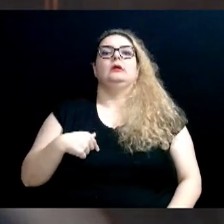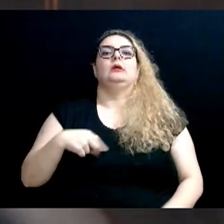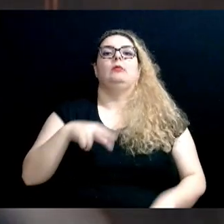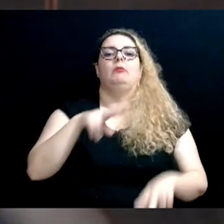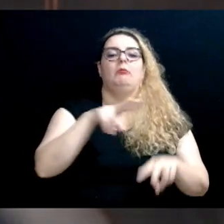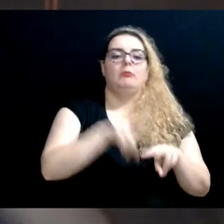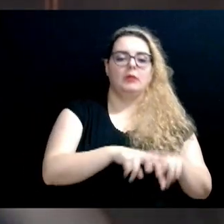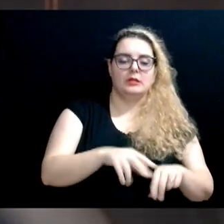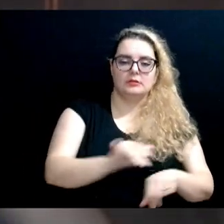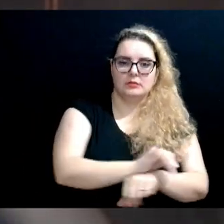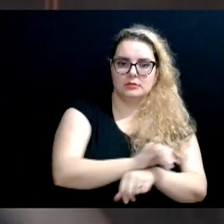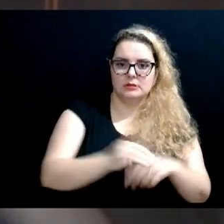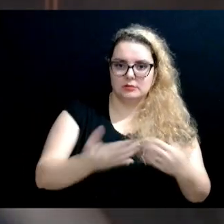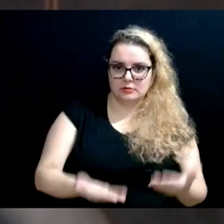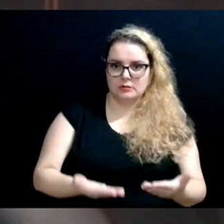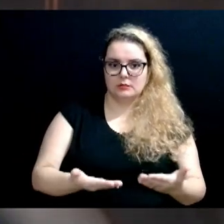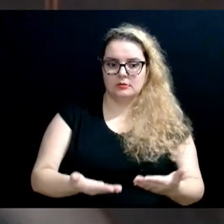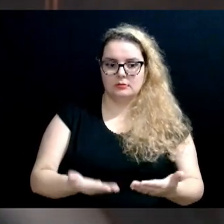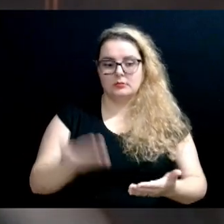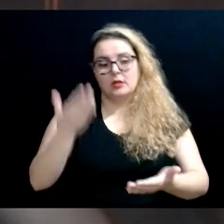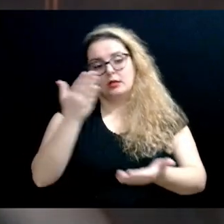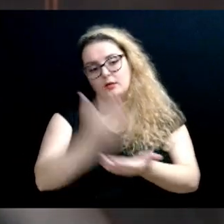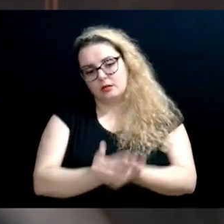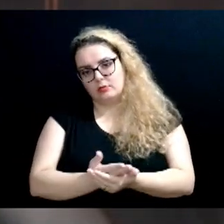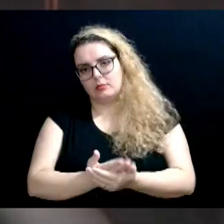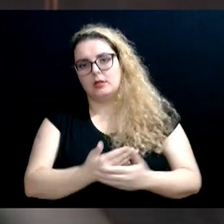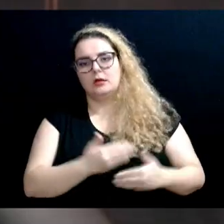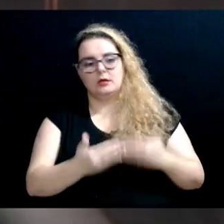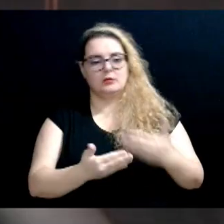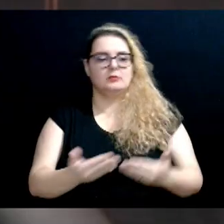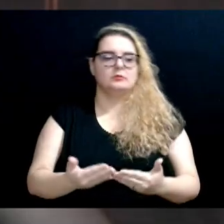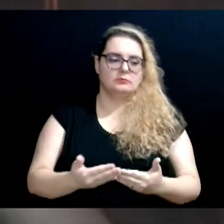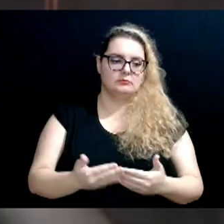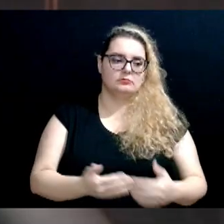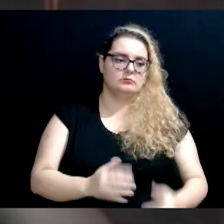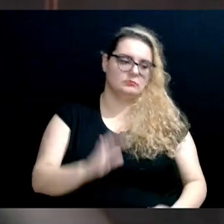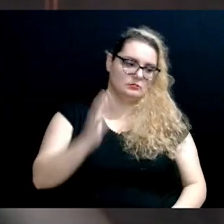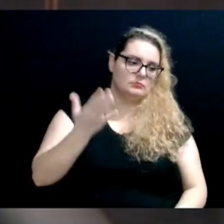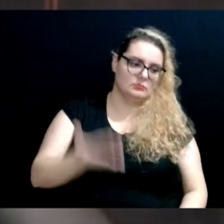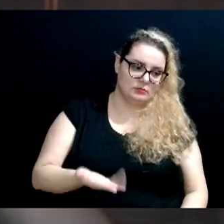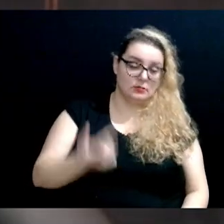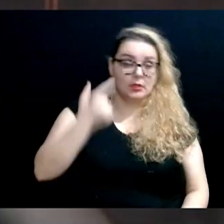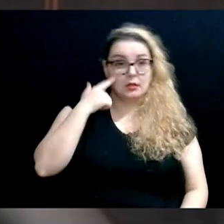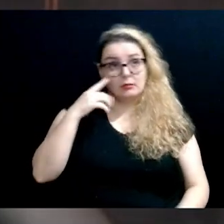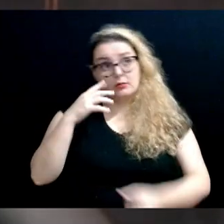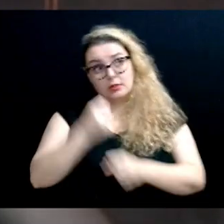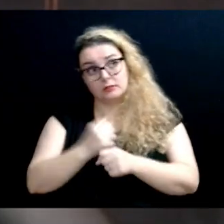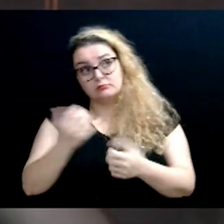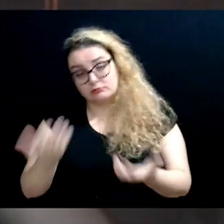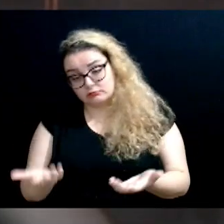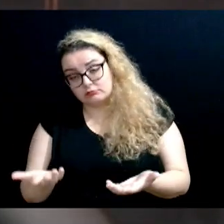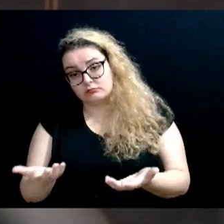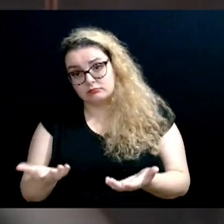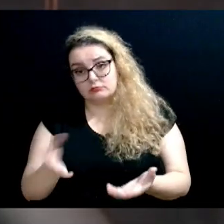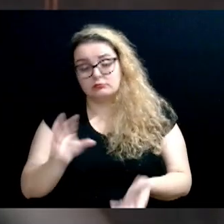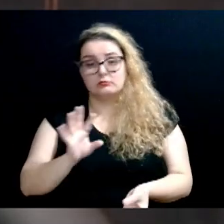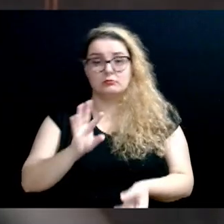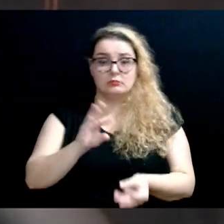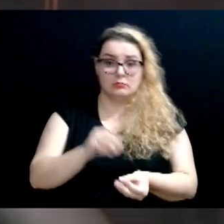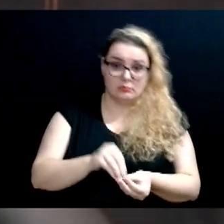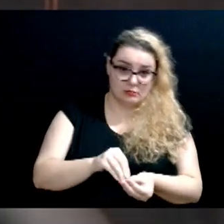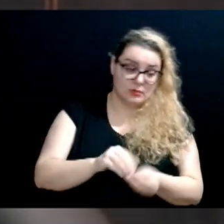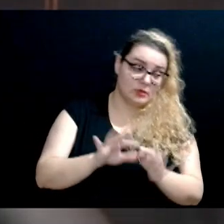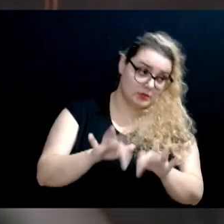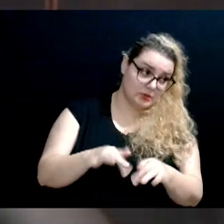eu deixo de fazer esse processo. Então, assim, em linhas gerais, e para encerrar essa pergunta,